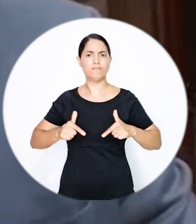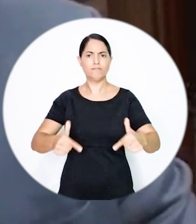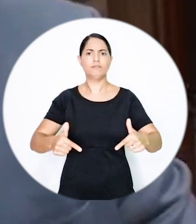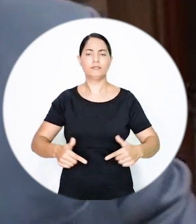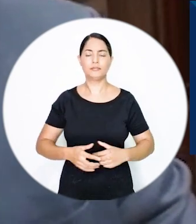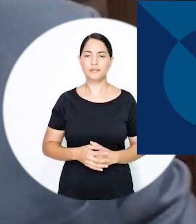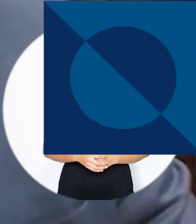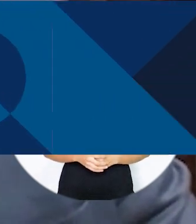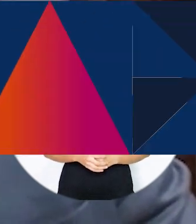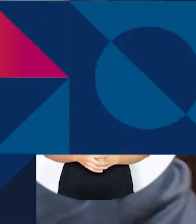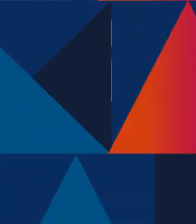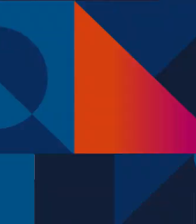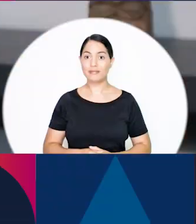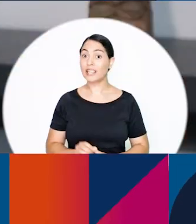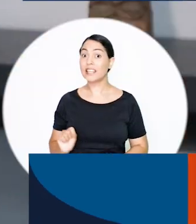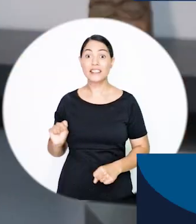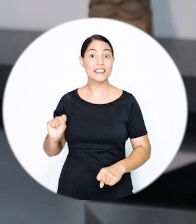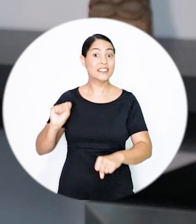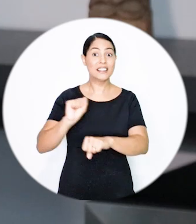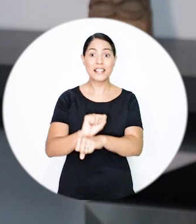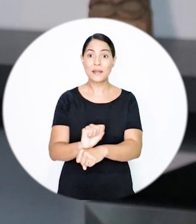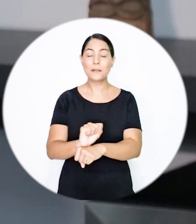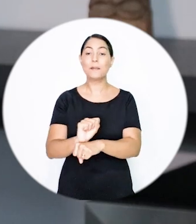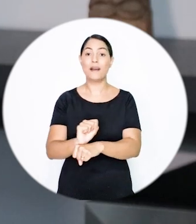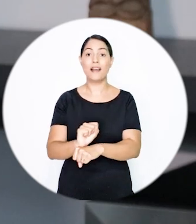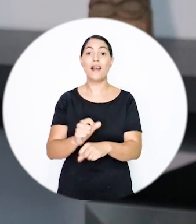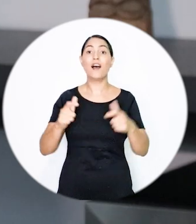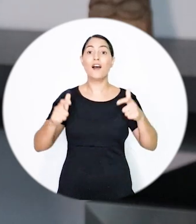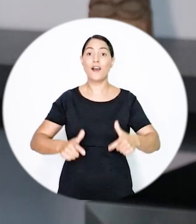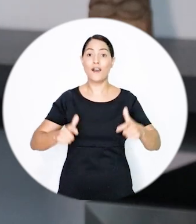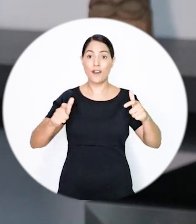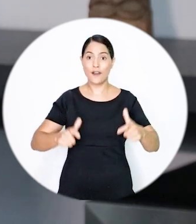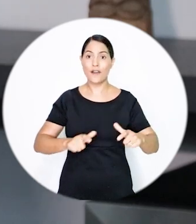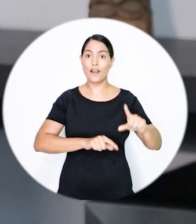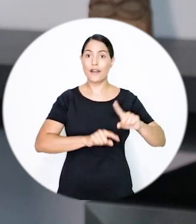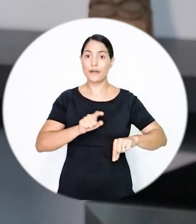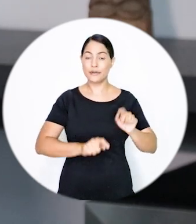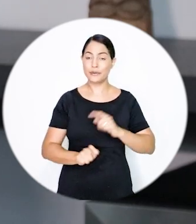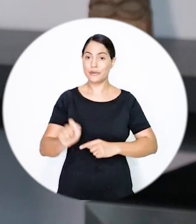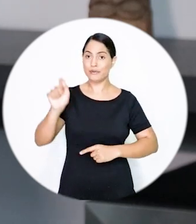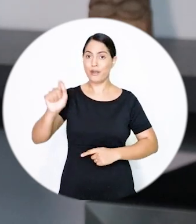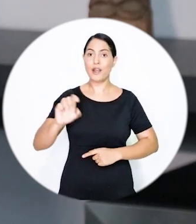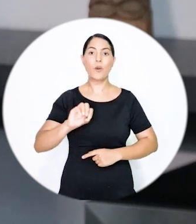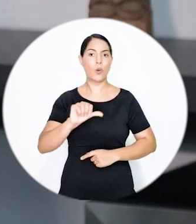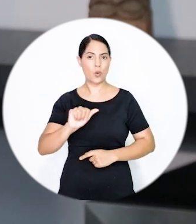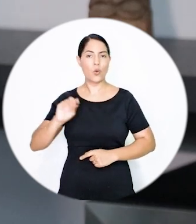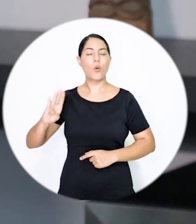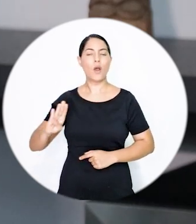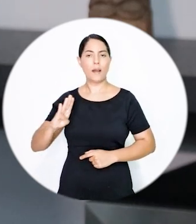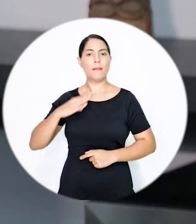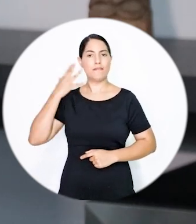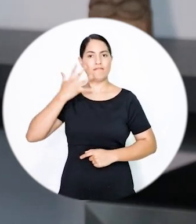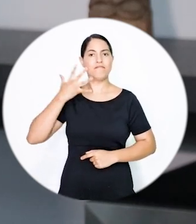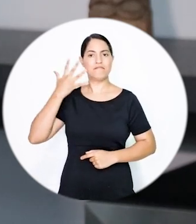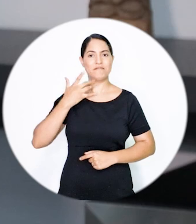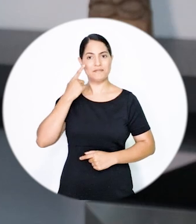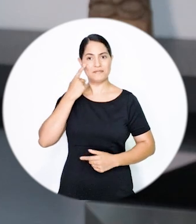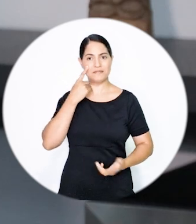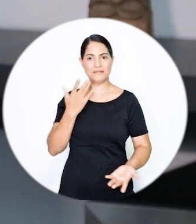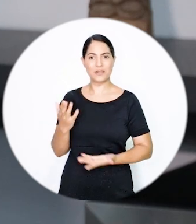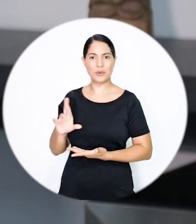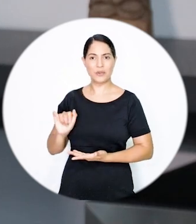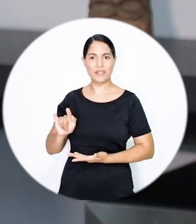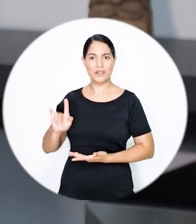toda a força institucional da OAB. E não para por aí. A gente mostra ainda as principais ações da OAB no Acre, como revela